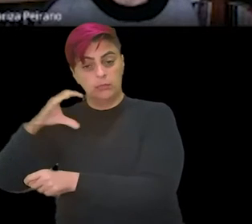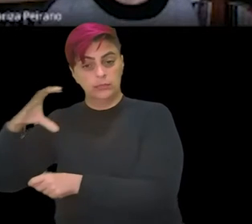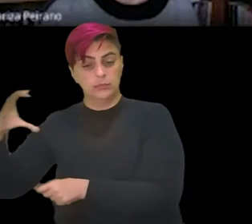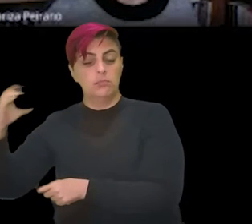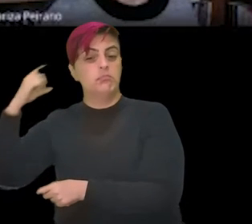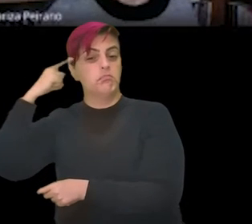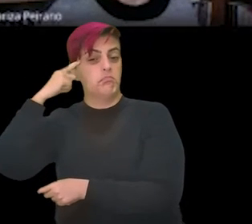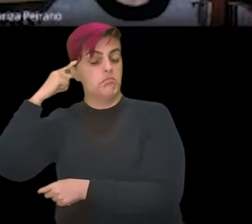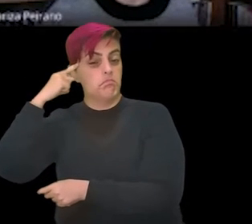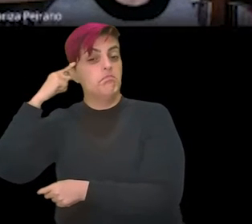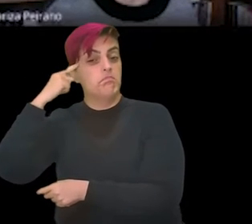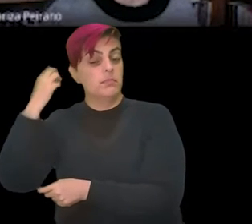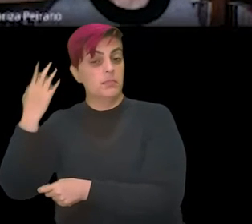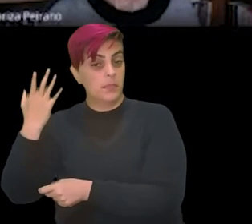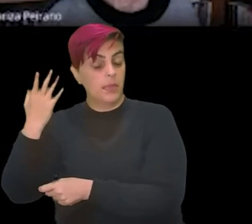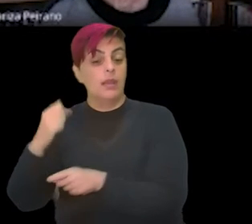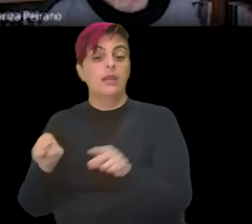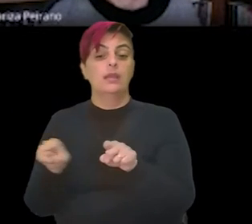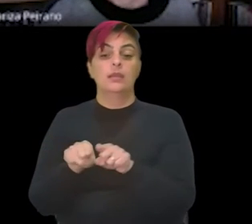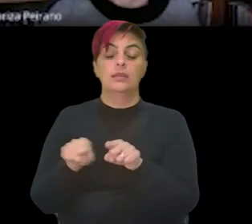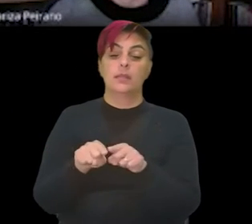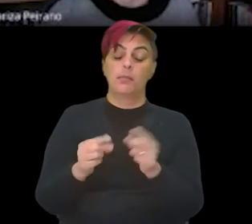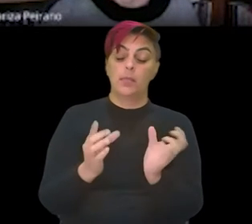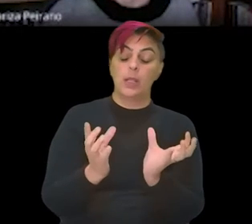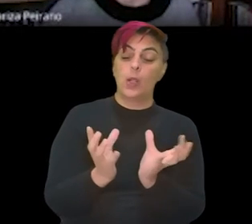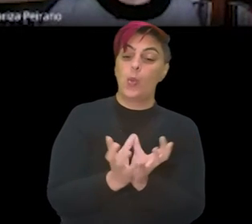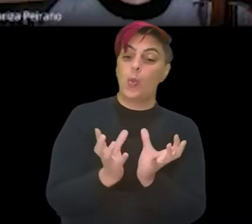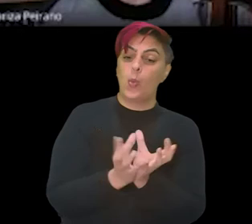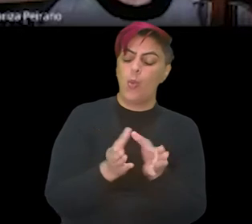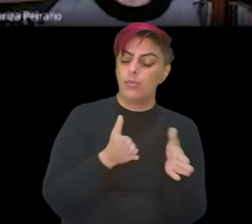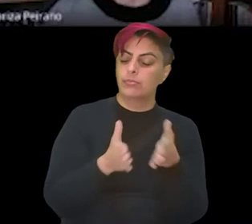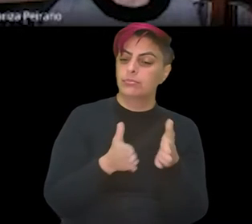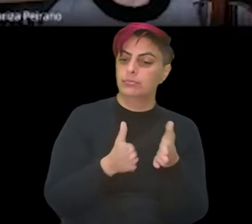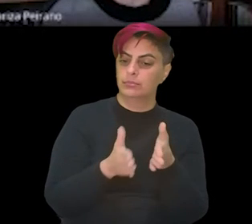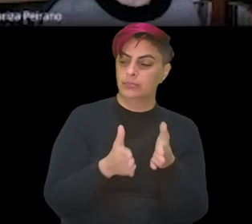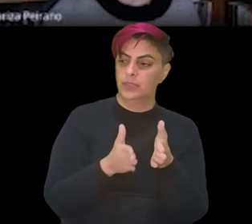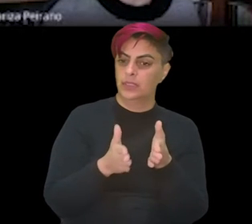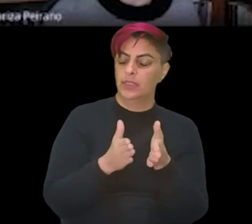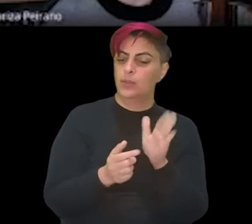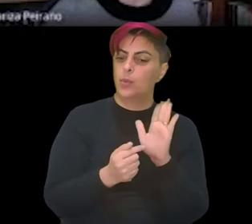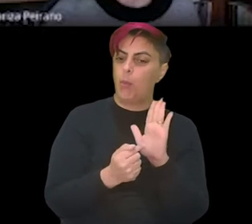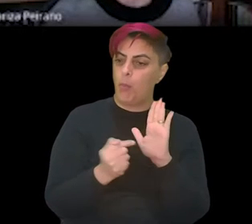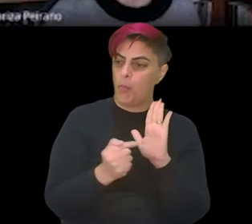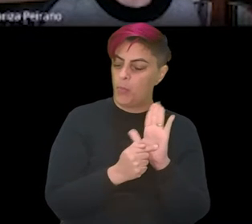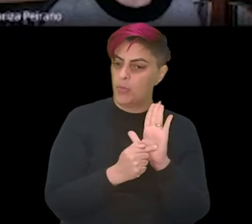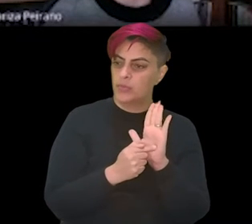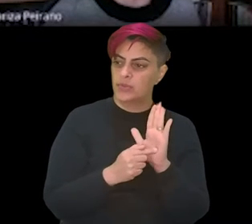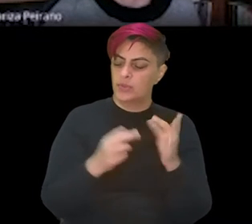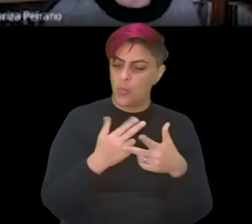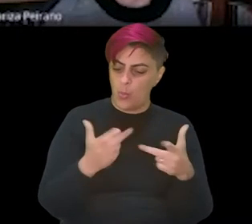ocidental quanto do senso intelectual da época, indicando como